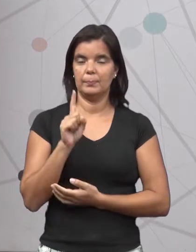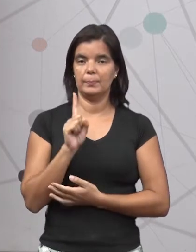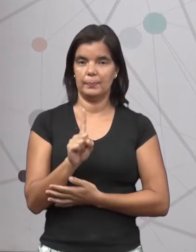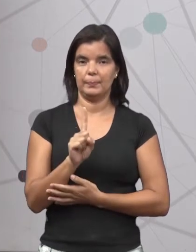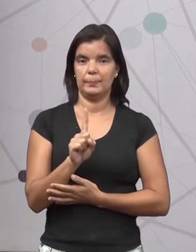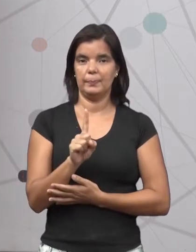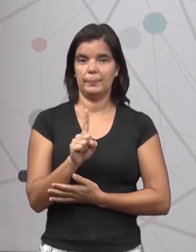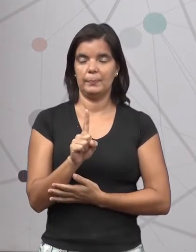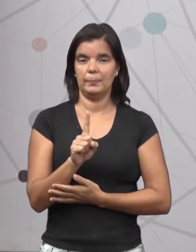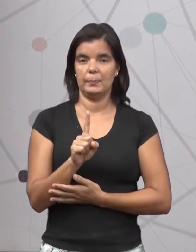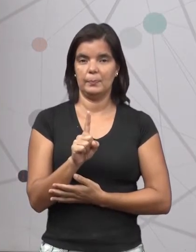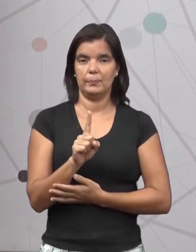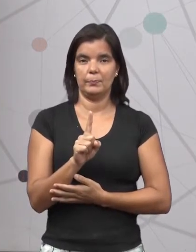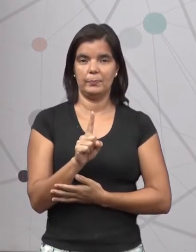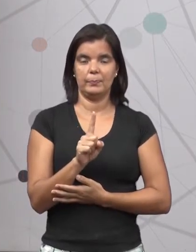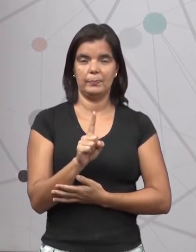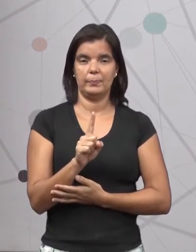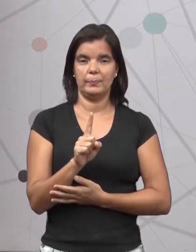1,